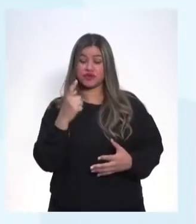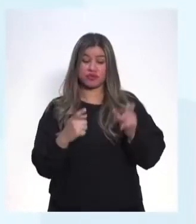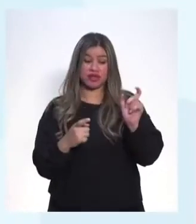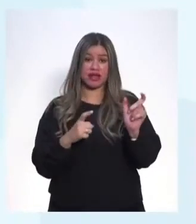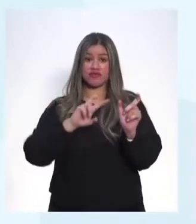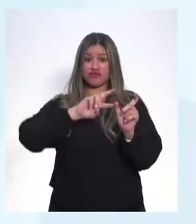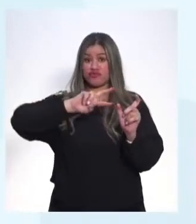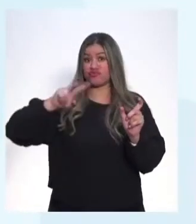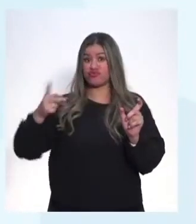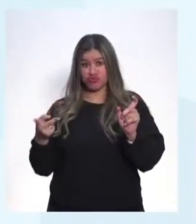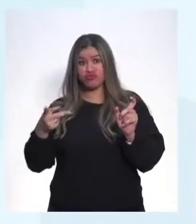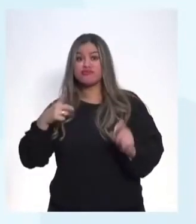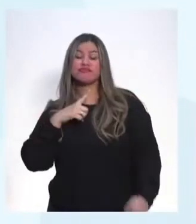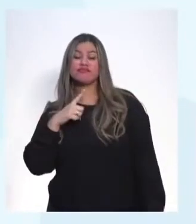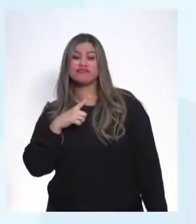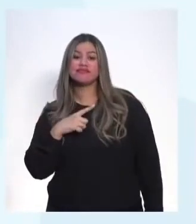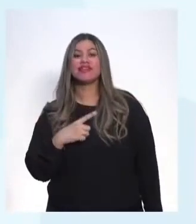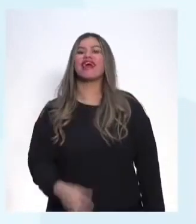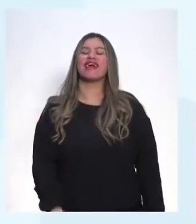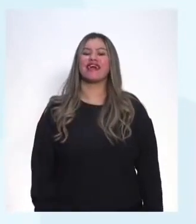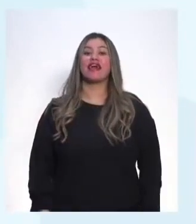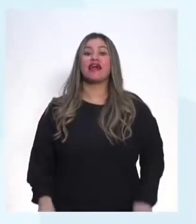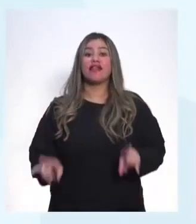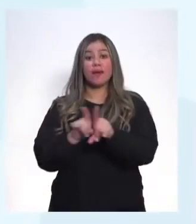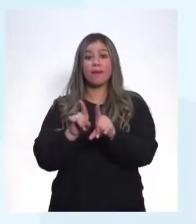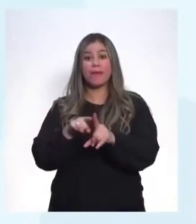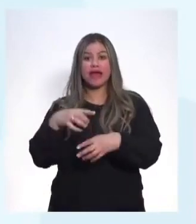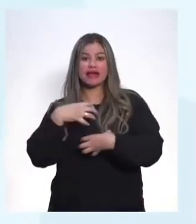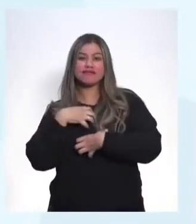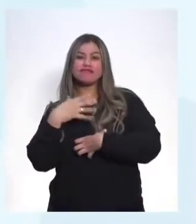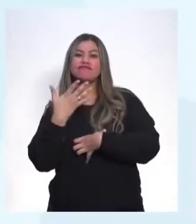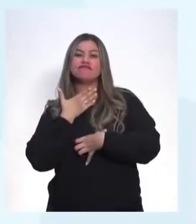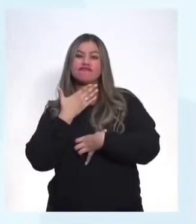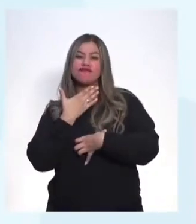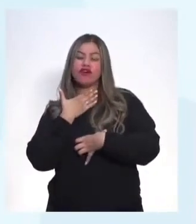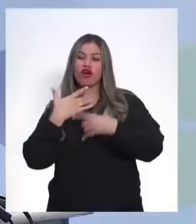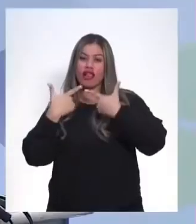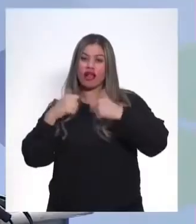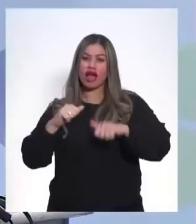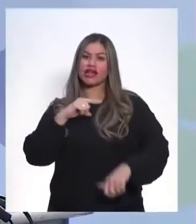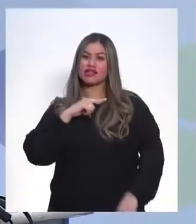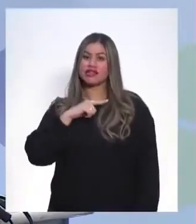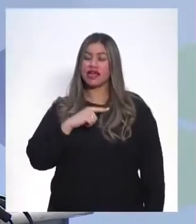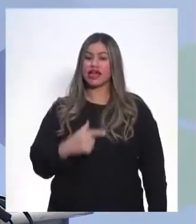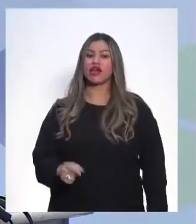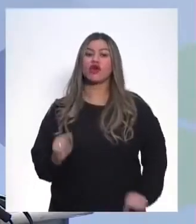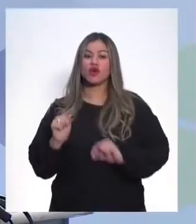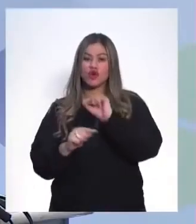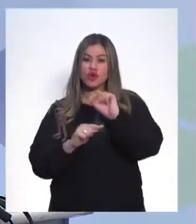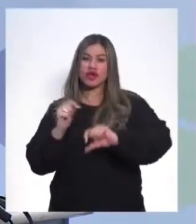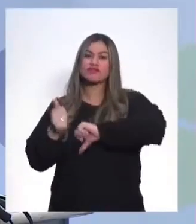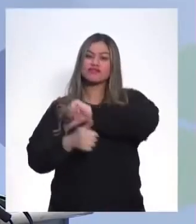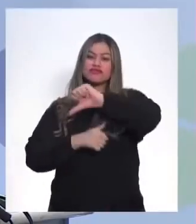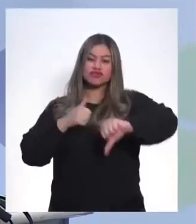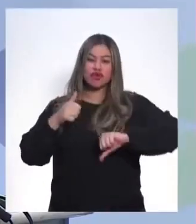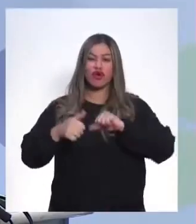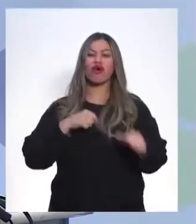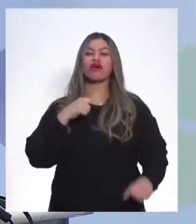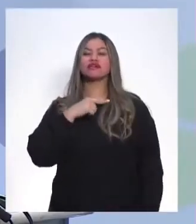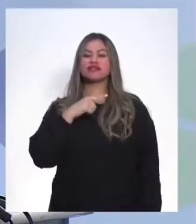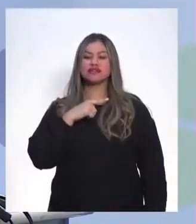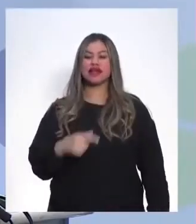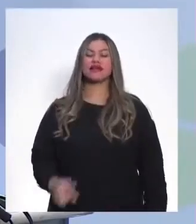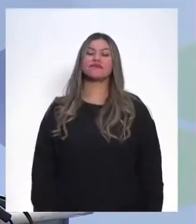Nessa modalidade também há os sotaques que estão ligados às marcas orais de linguagem, que é o que a gente acabou de falar, ainda modifica aí a palavra,